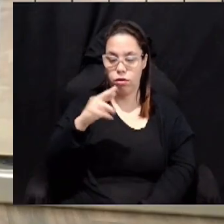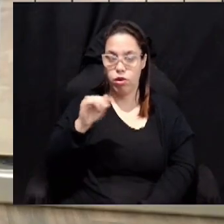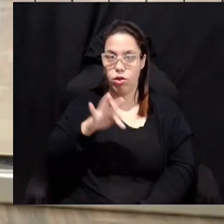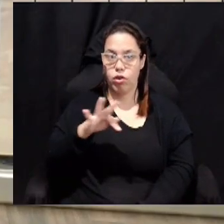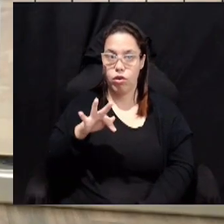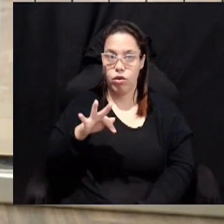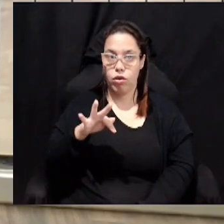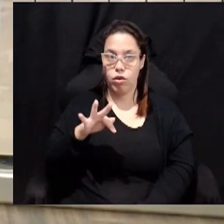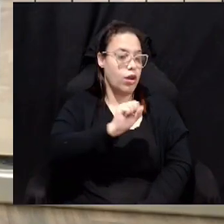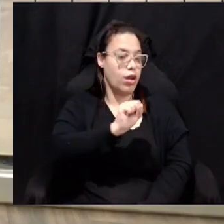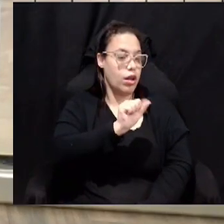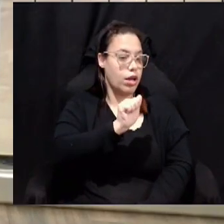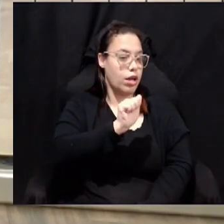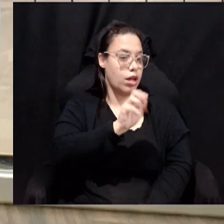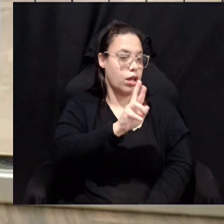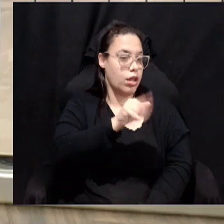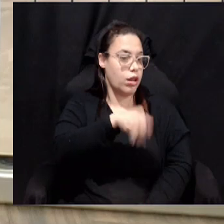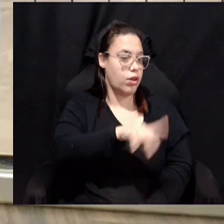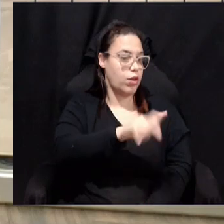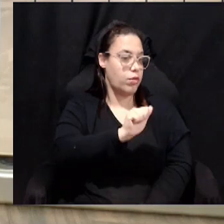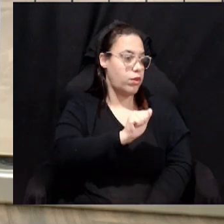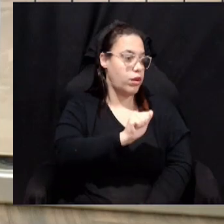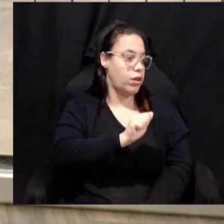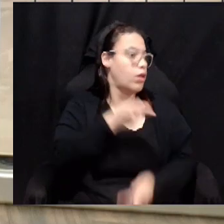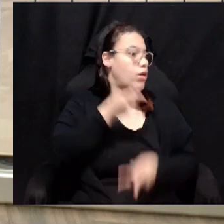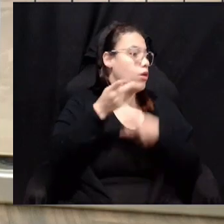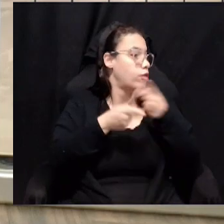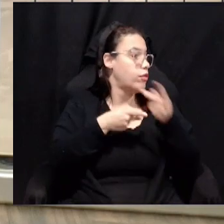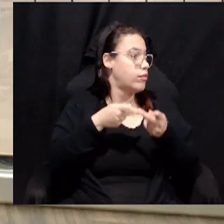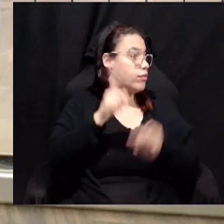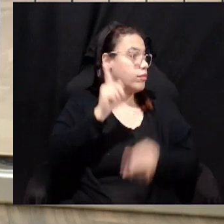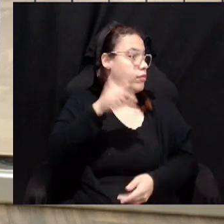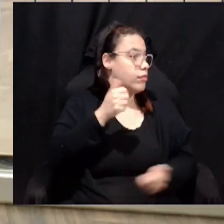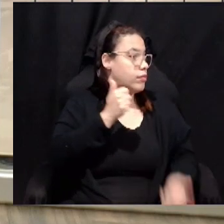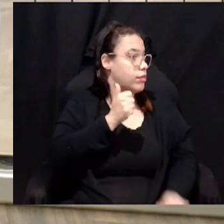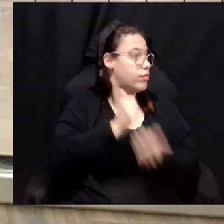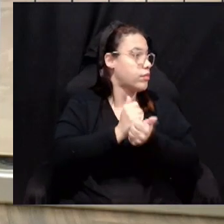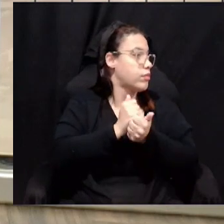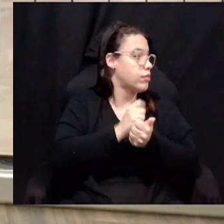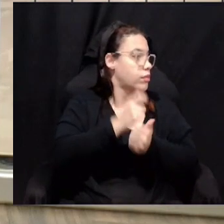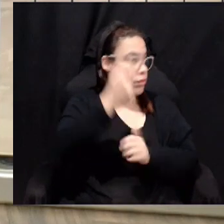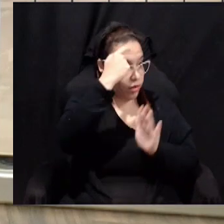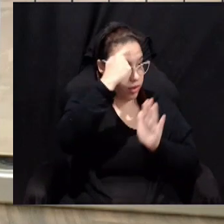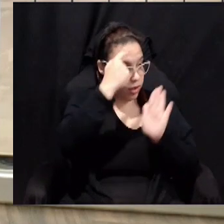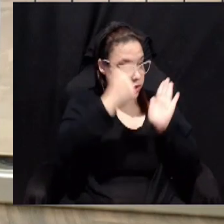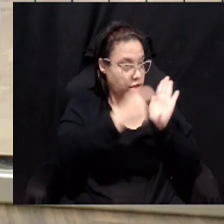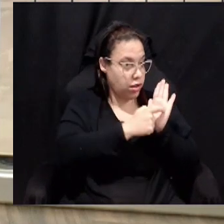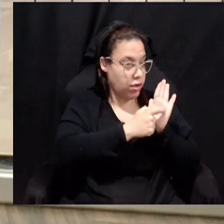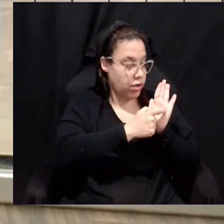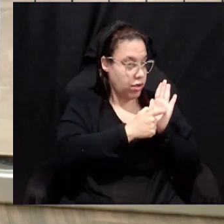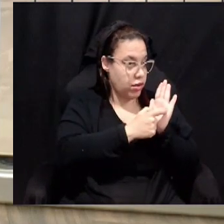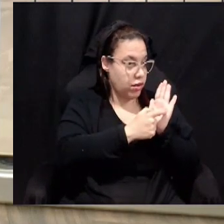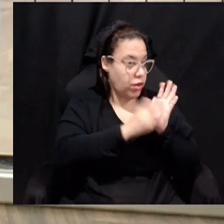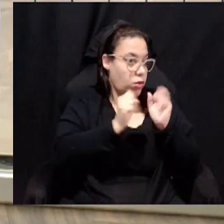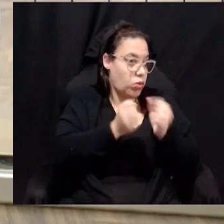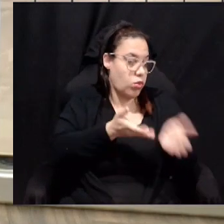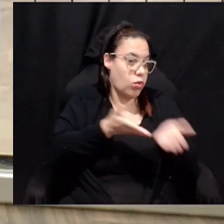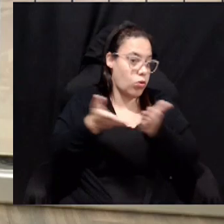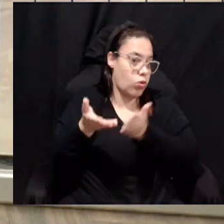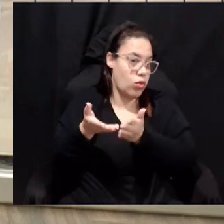você falasse das vantagens que essa parceria com inteligência artificial, ela pode trazer tanto para a